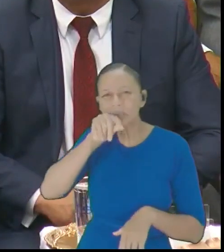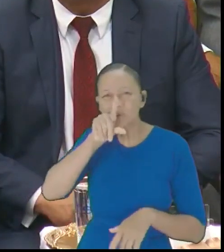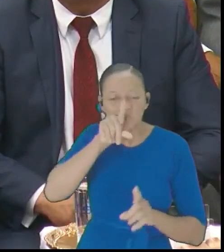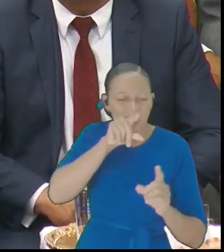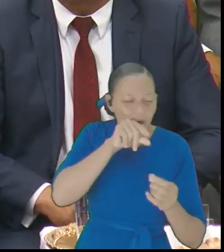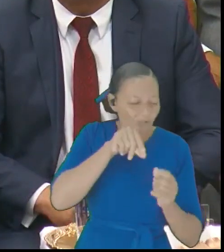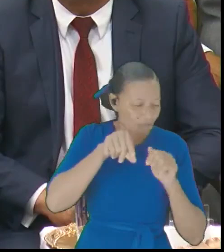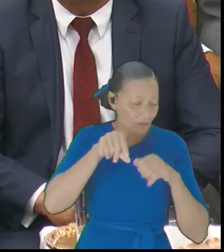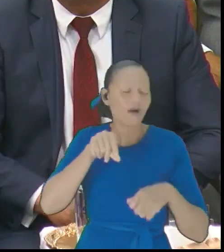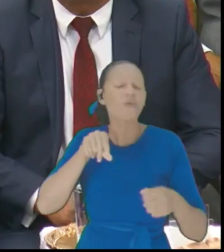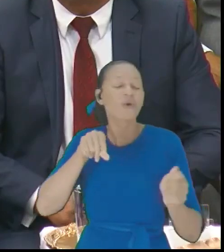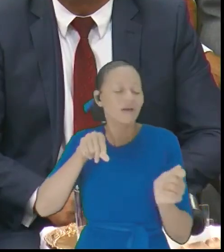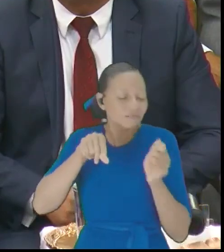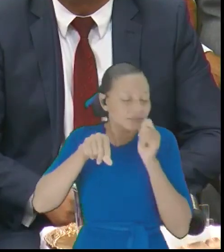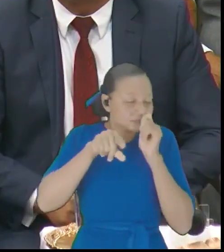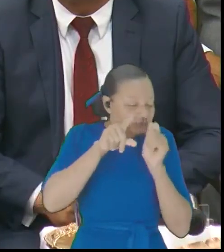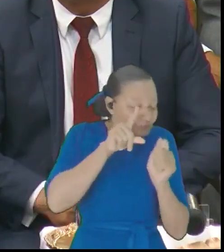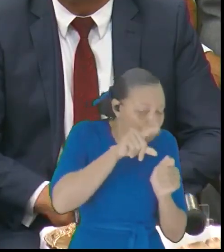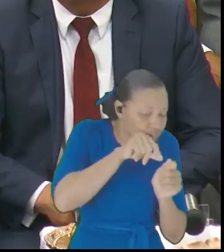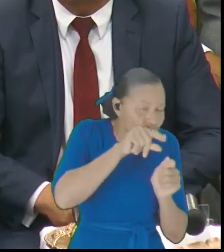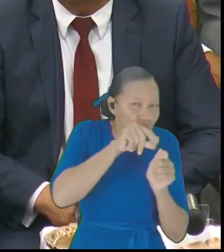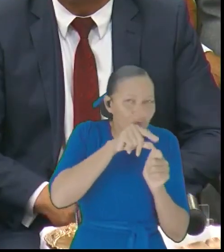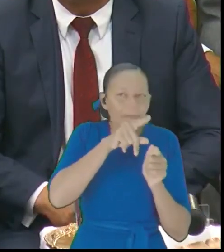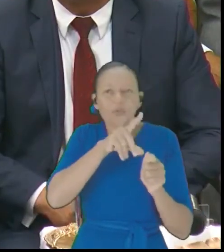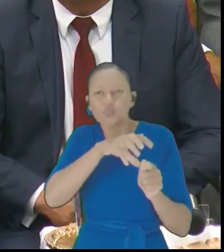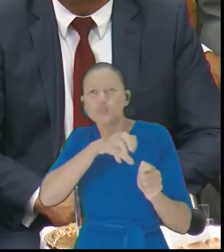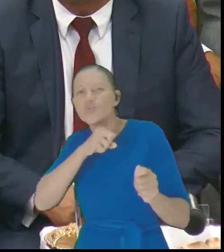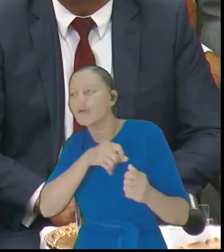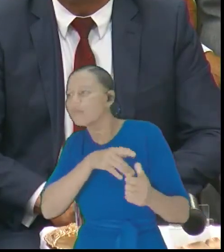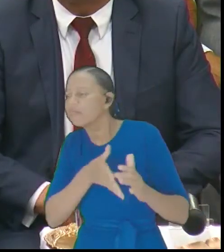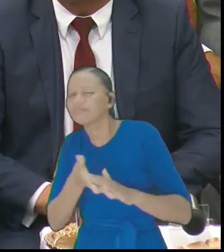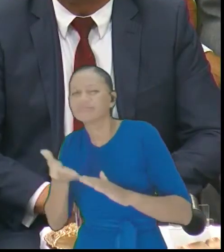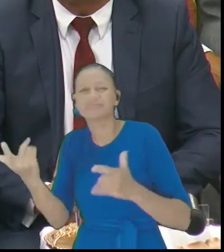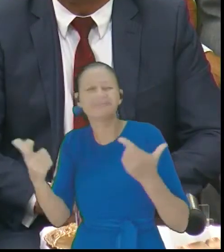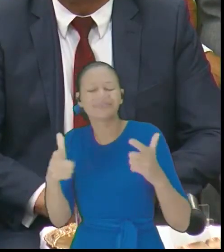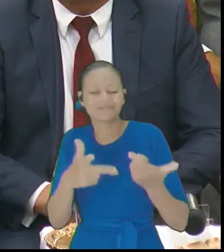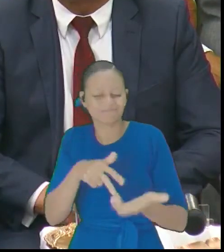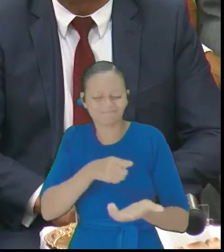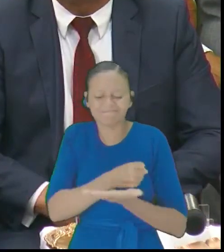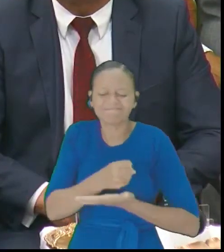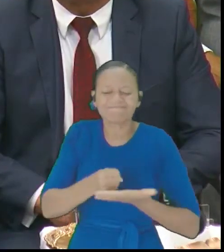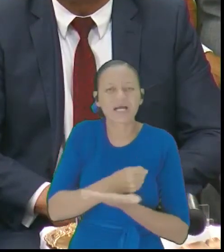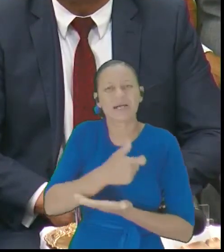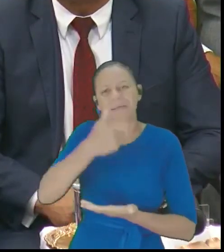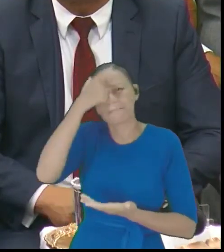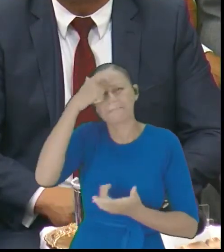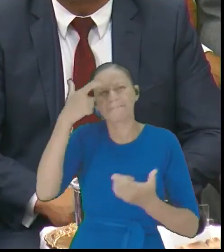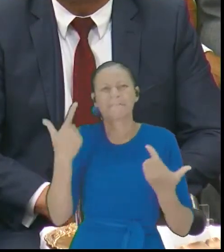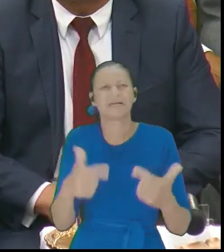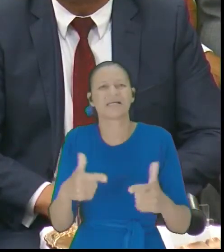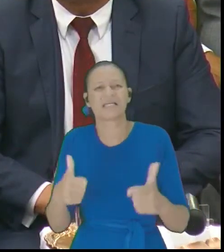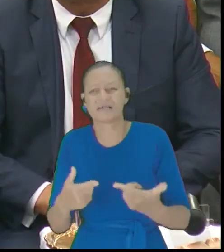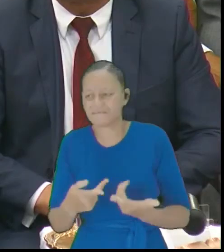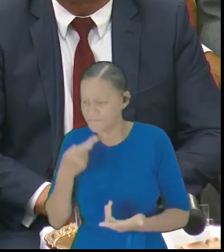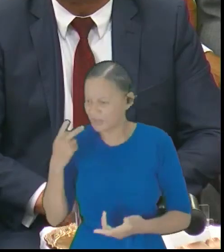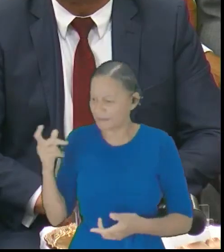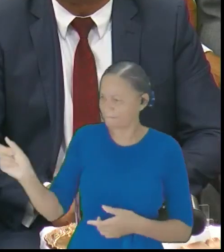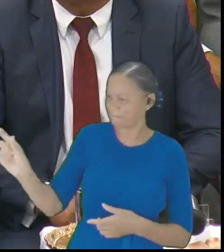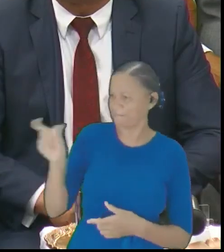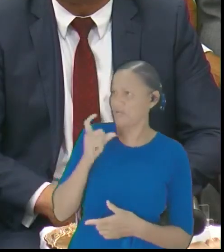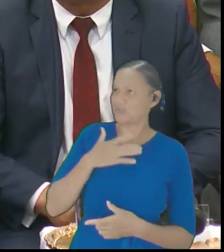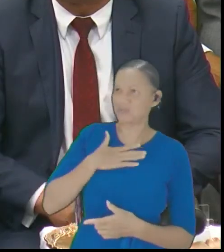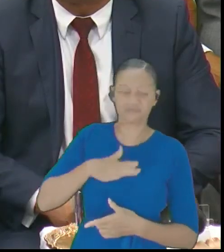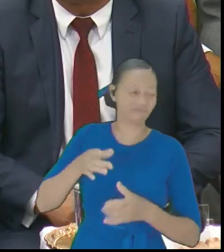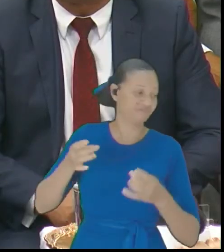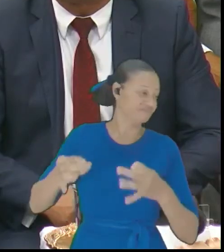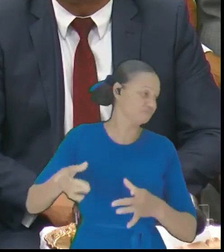pouquinho e vai embora, porque não tem nada fixo, não tem estrutura, não tem convicção. Falou uma palavra que não gostou,